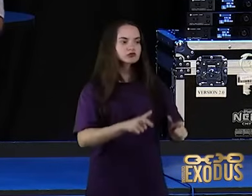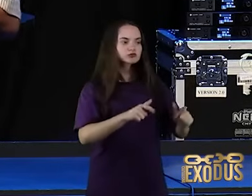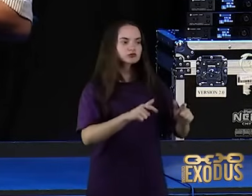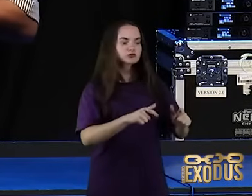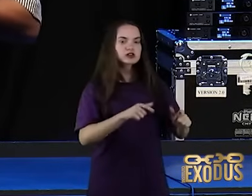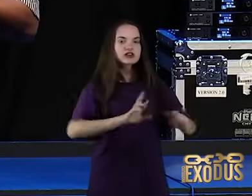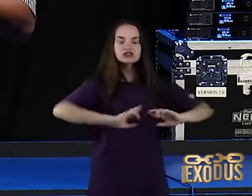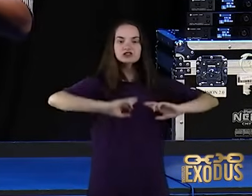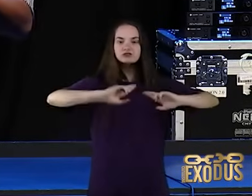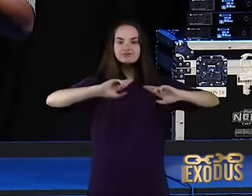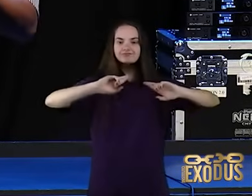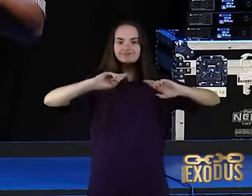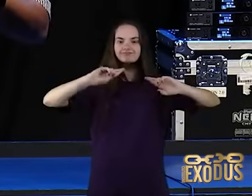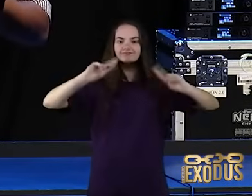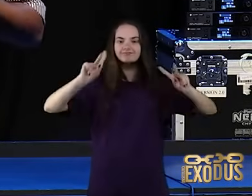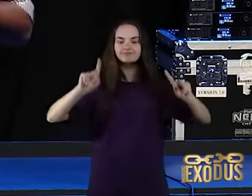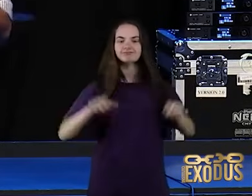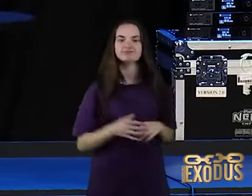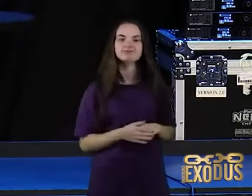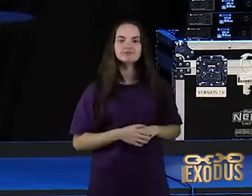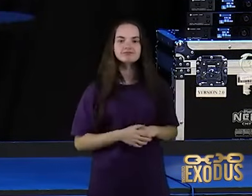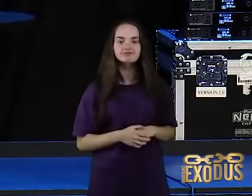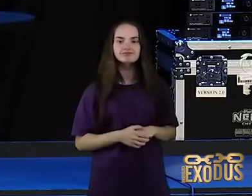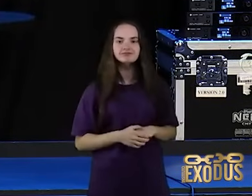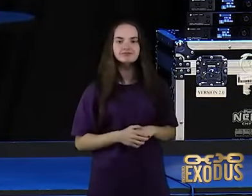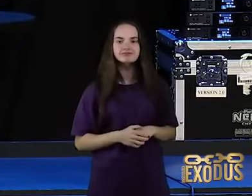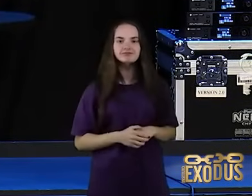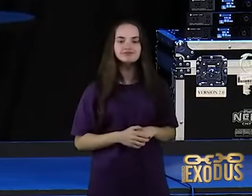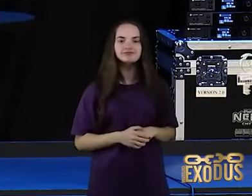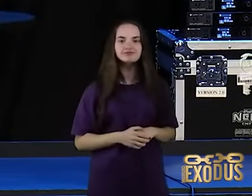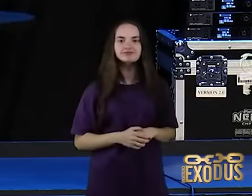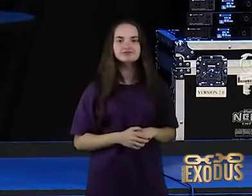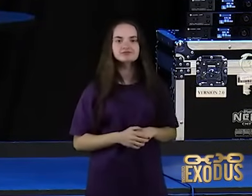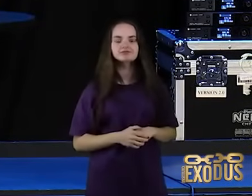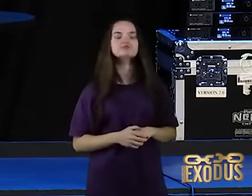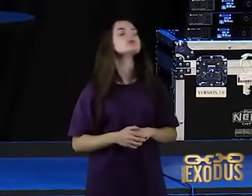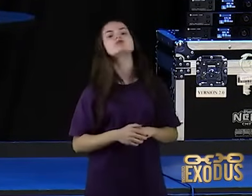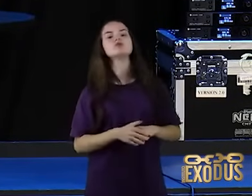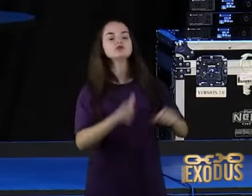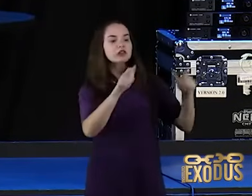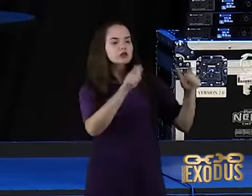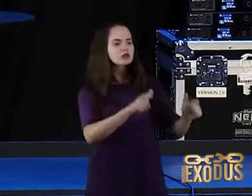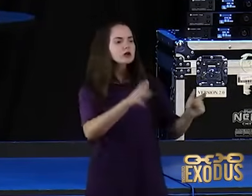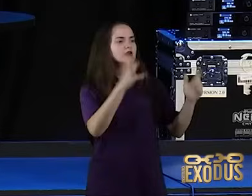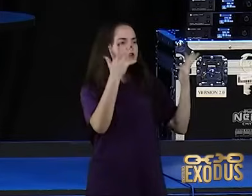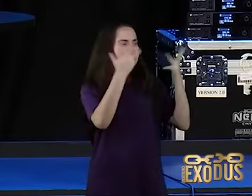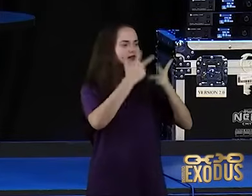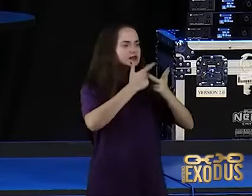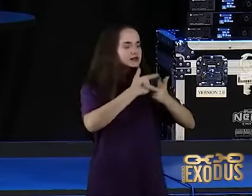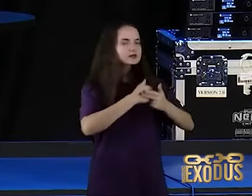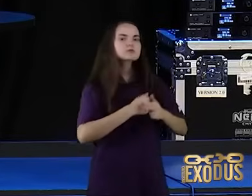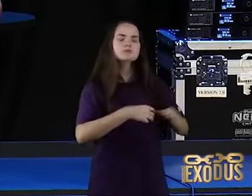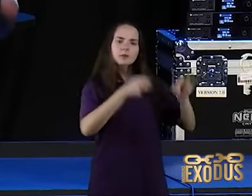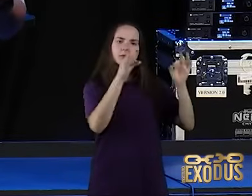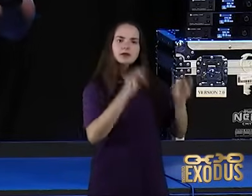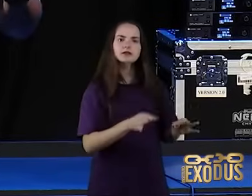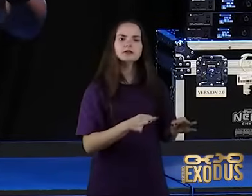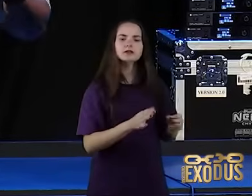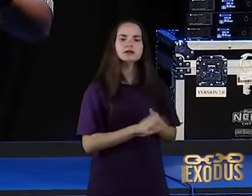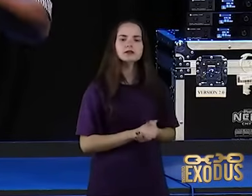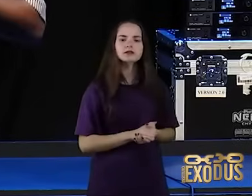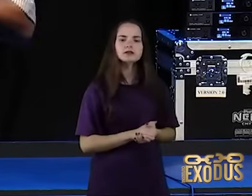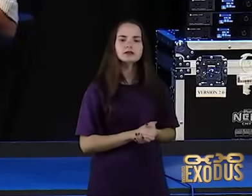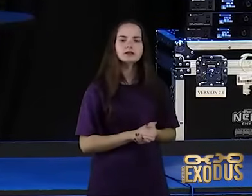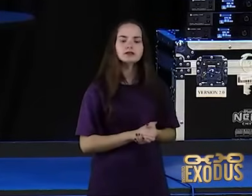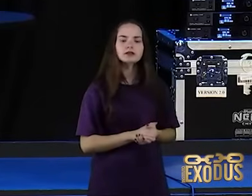aí só se você for para Disney meu chapa porque fora isso não tem mas aqui não tem o